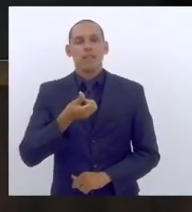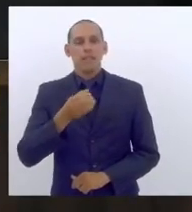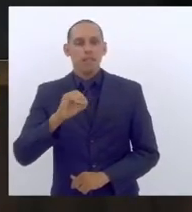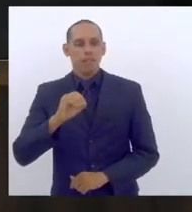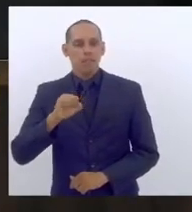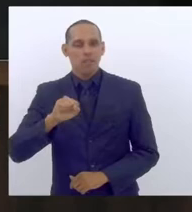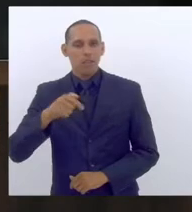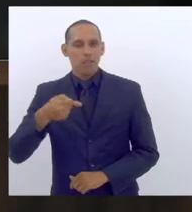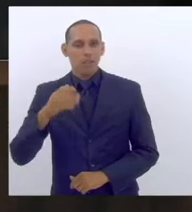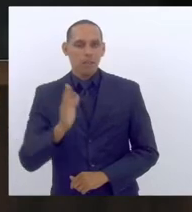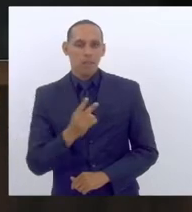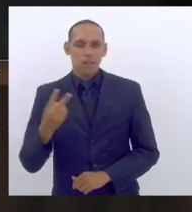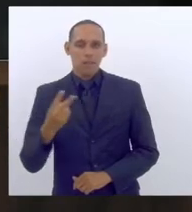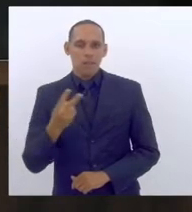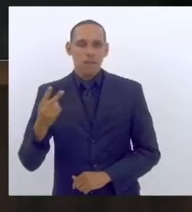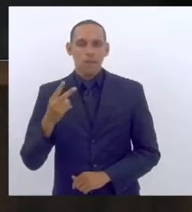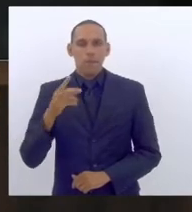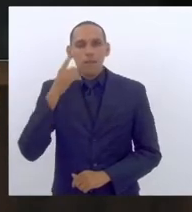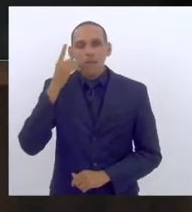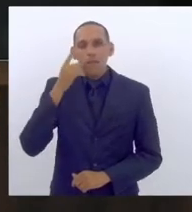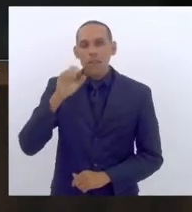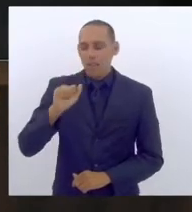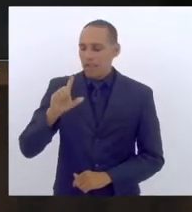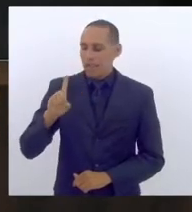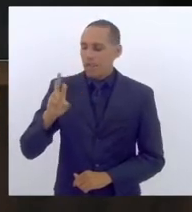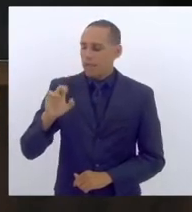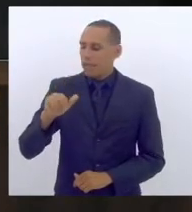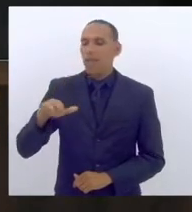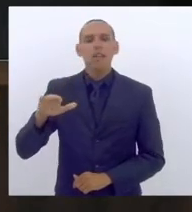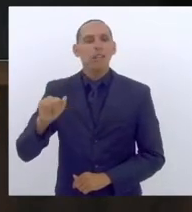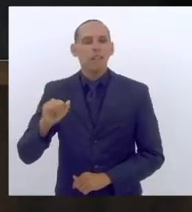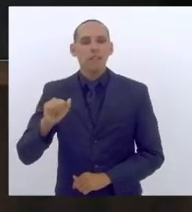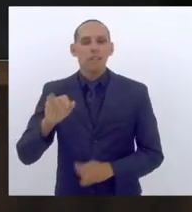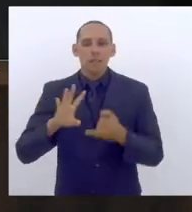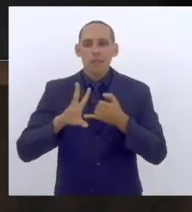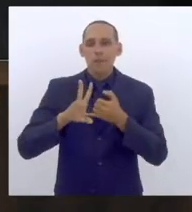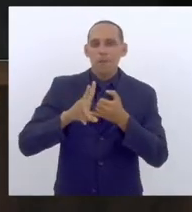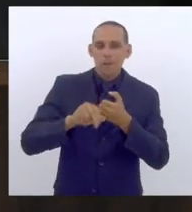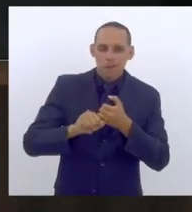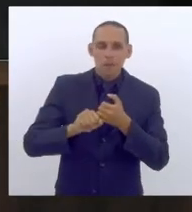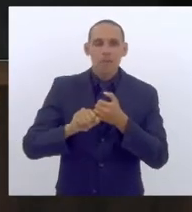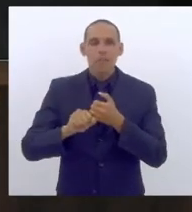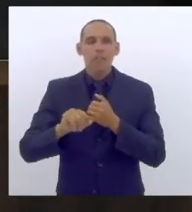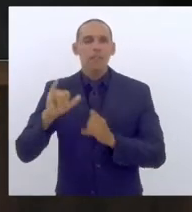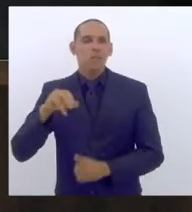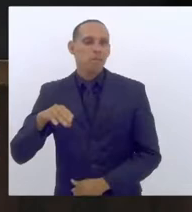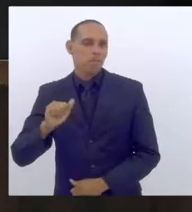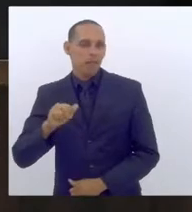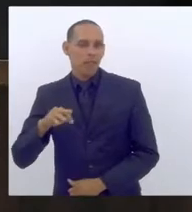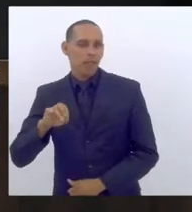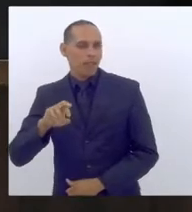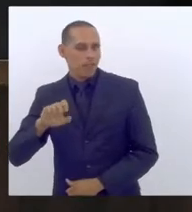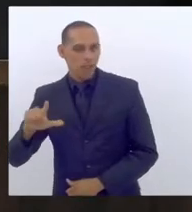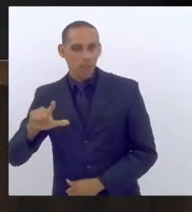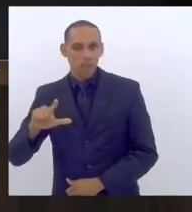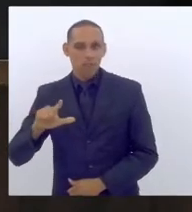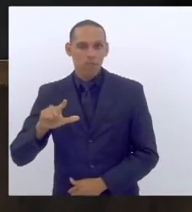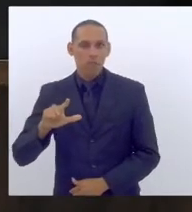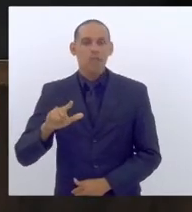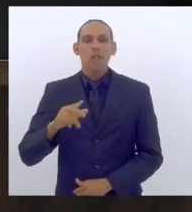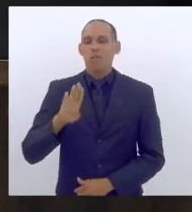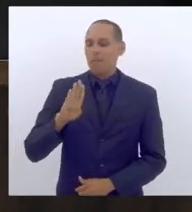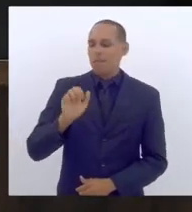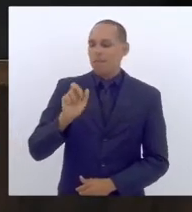de autoria da deputada Adriana Baltazar que declara Patrimônio Histórico cultural e material do Estado do Rio de Janeiro o bar